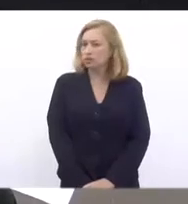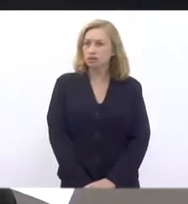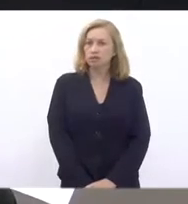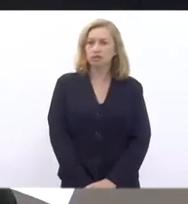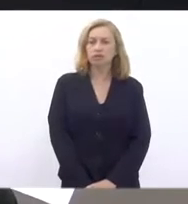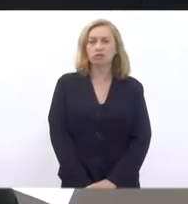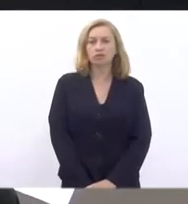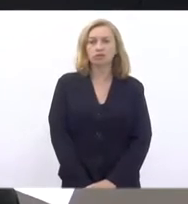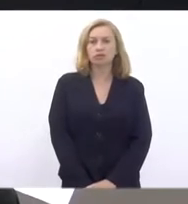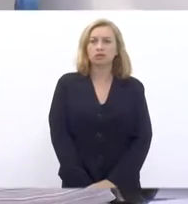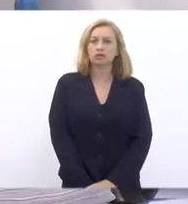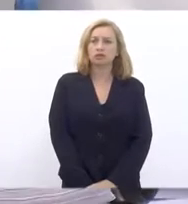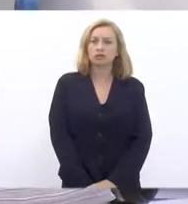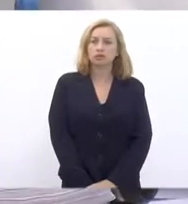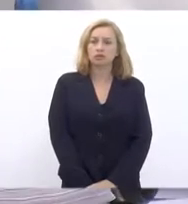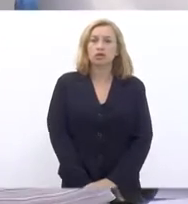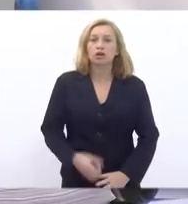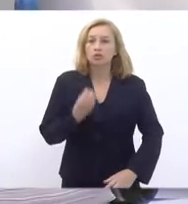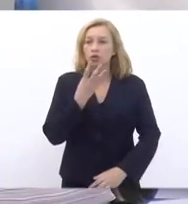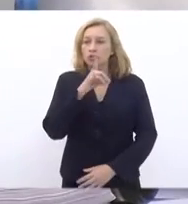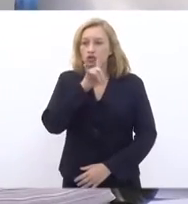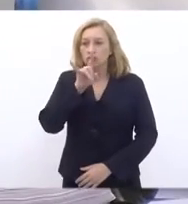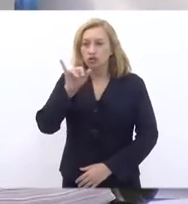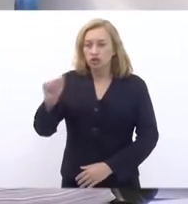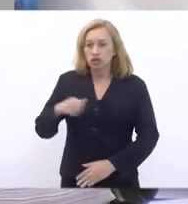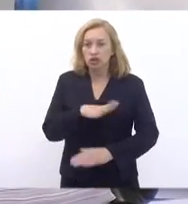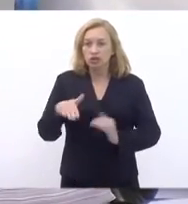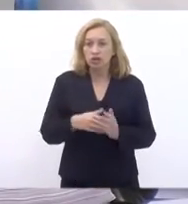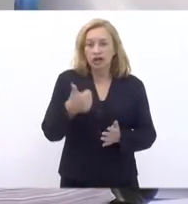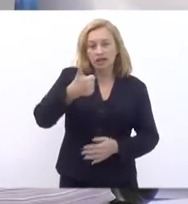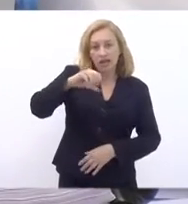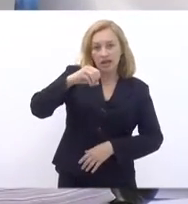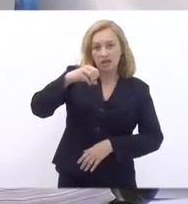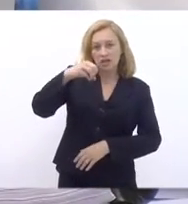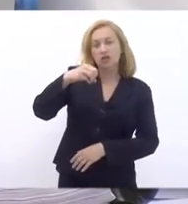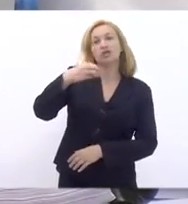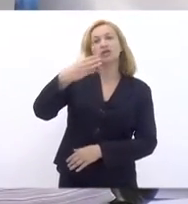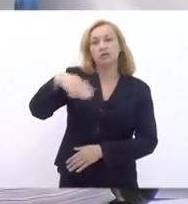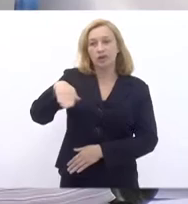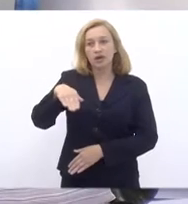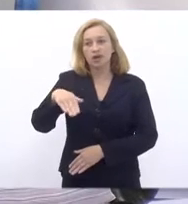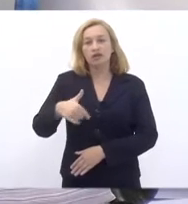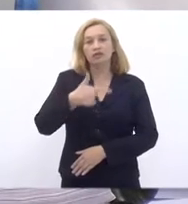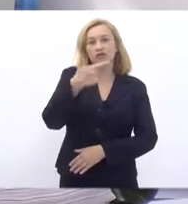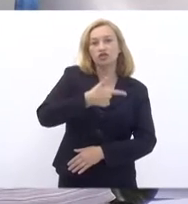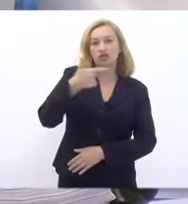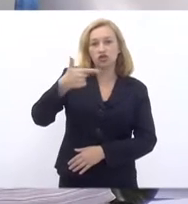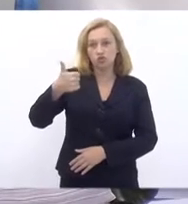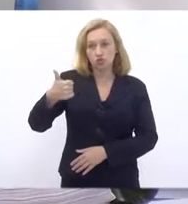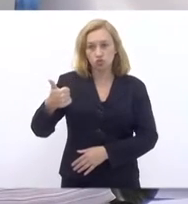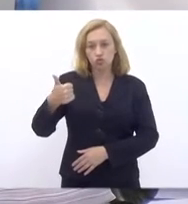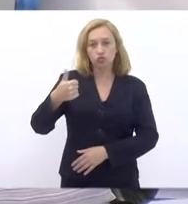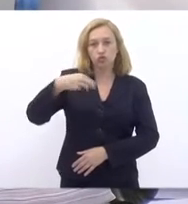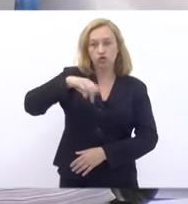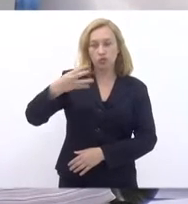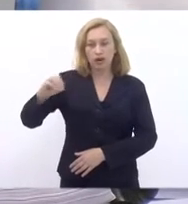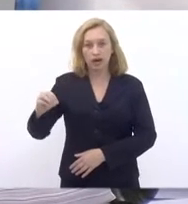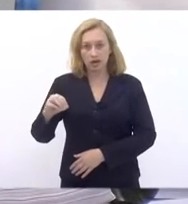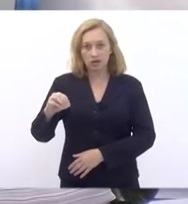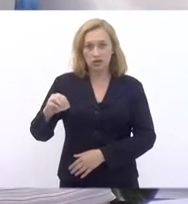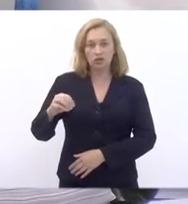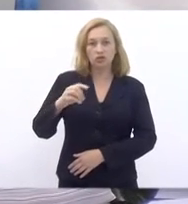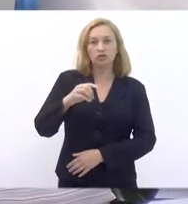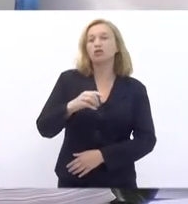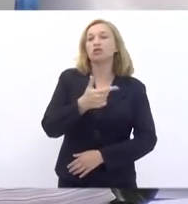bom dia a todos e todas. Às 10 horas e 30 minutos, dia 21 de março de 22, na condição de presidente da Comissão Parlamentar